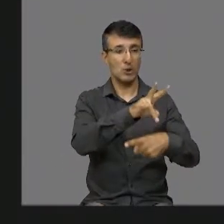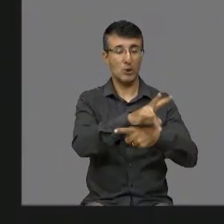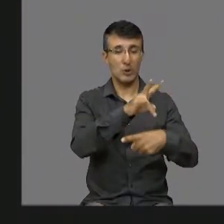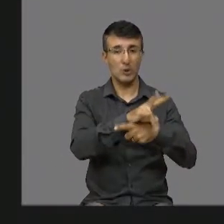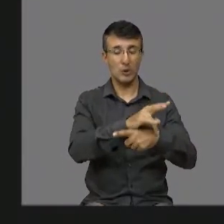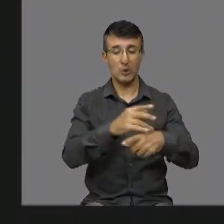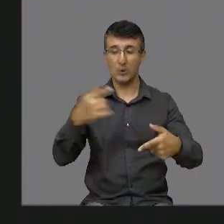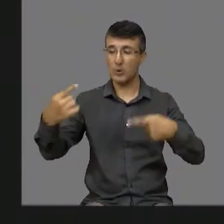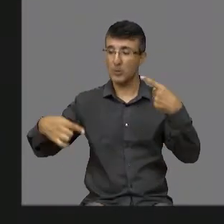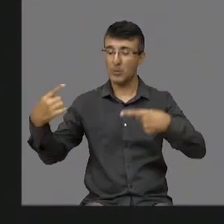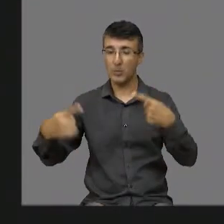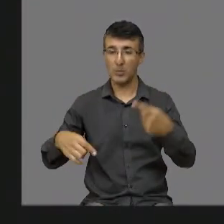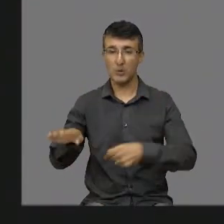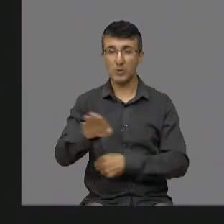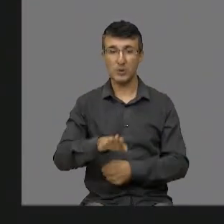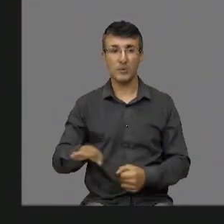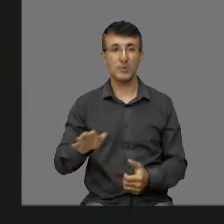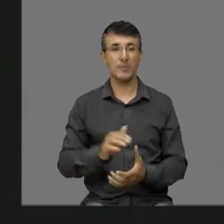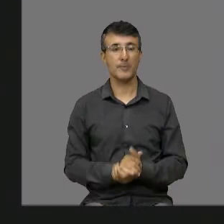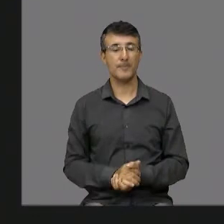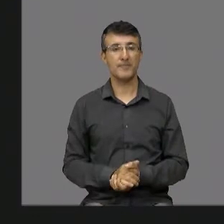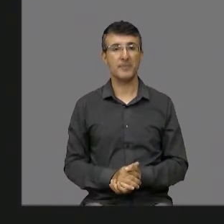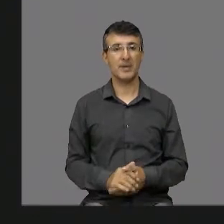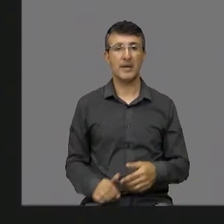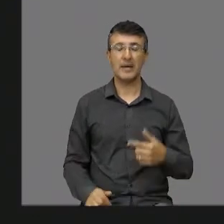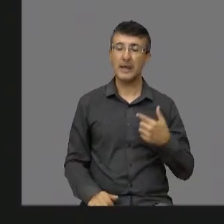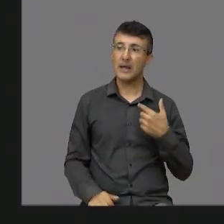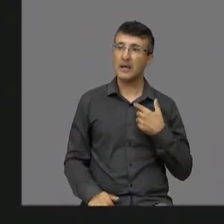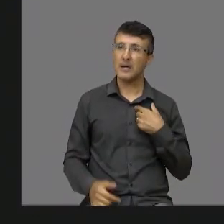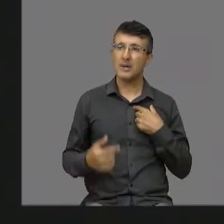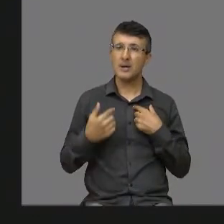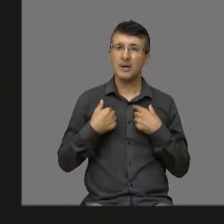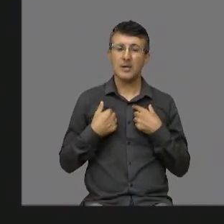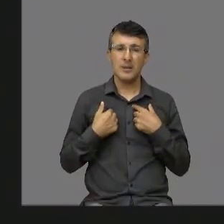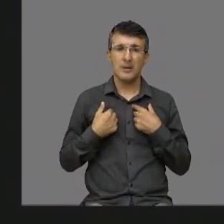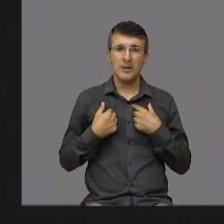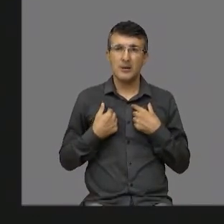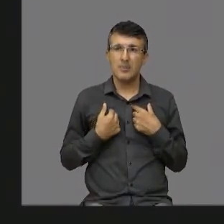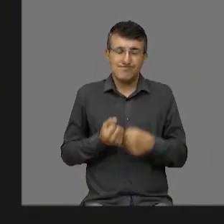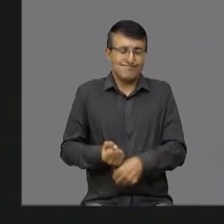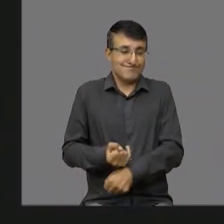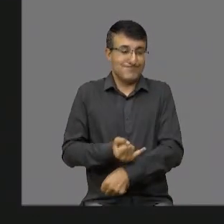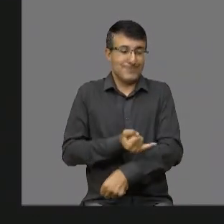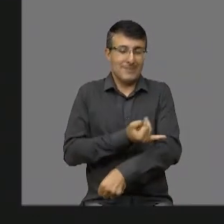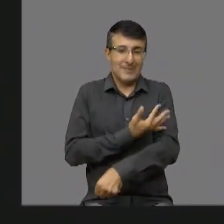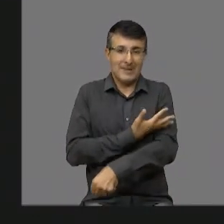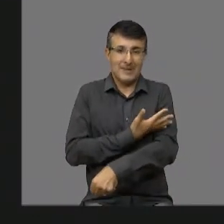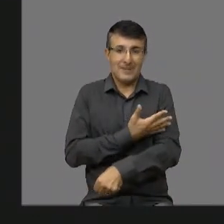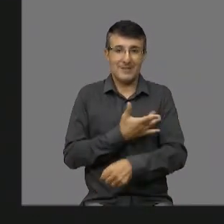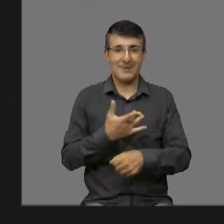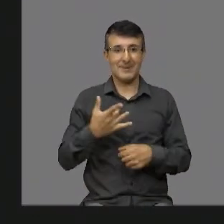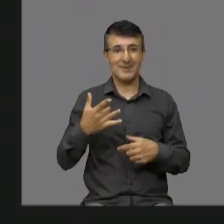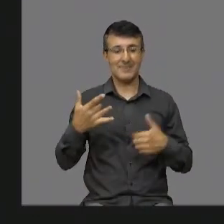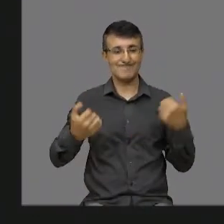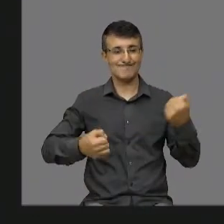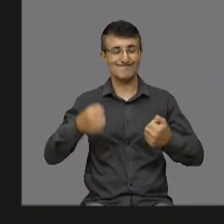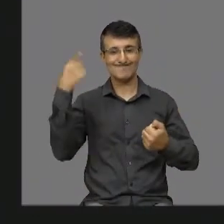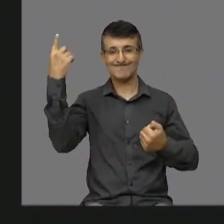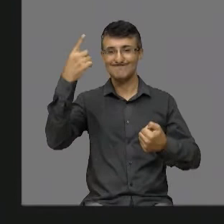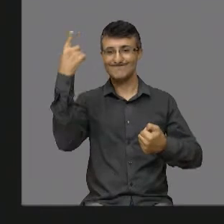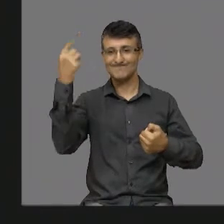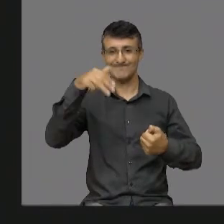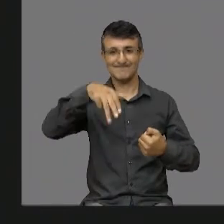Sim, sim. Eu particularmente, inclusive, sou super entusiasta da Patrulha Maria da Penha, né? Porque, como coloquei, a